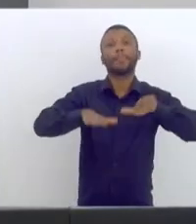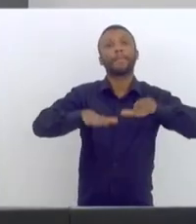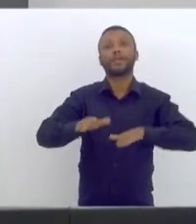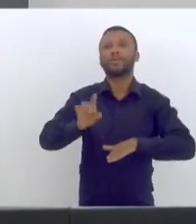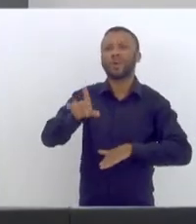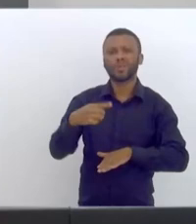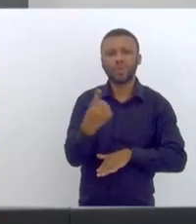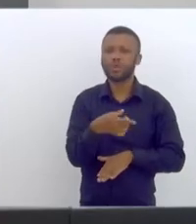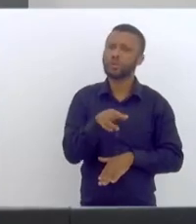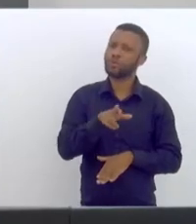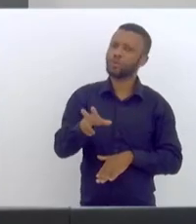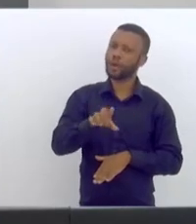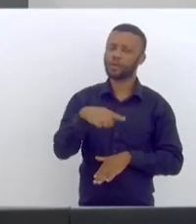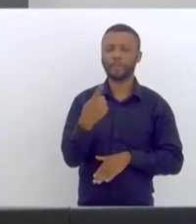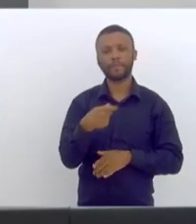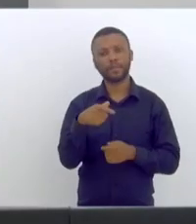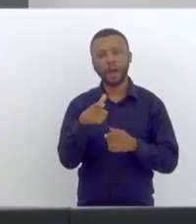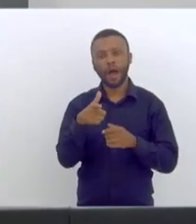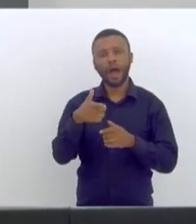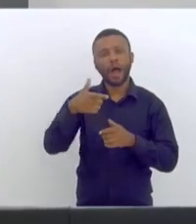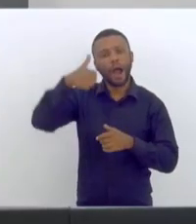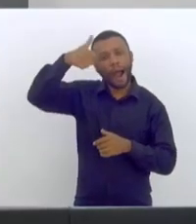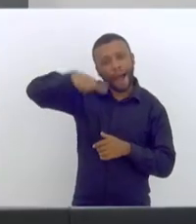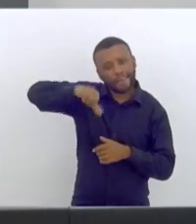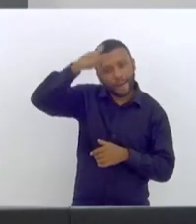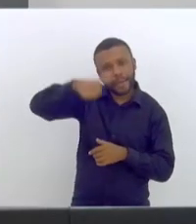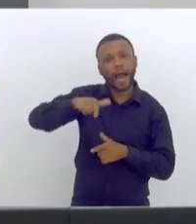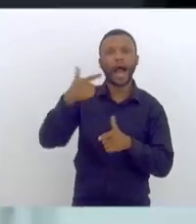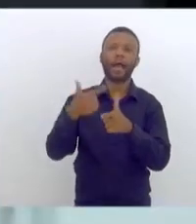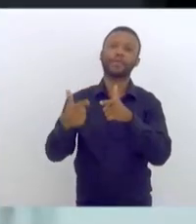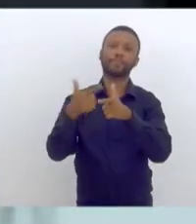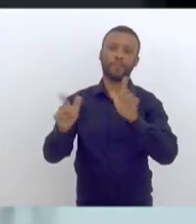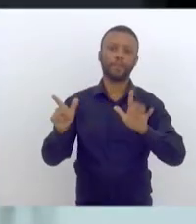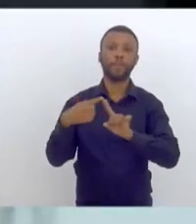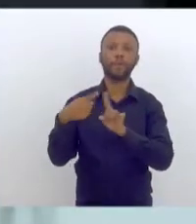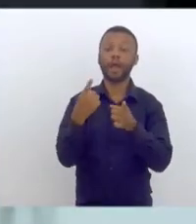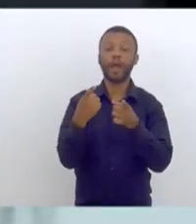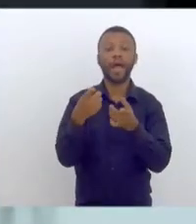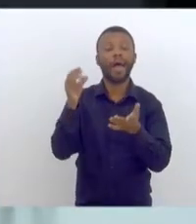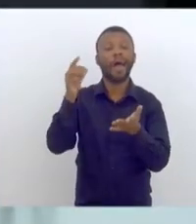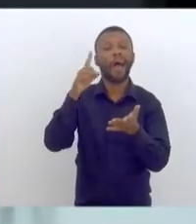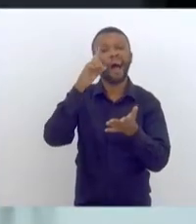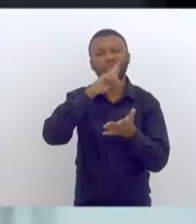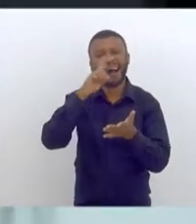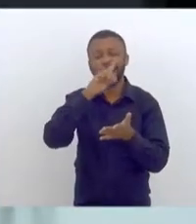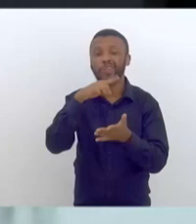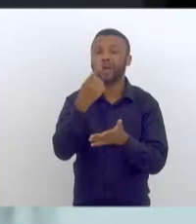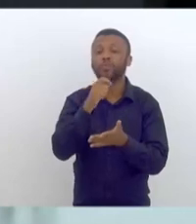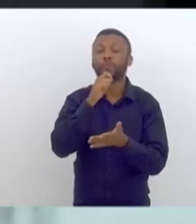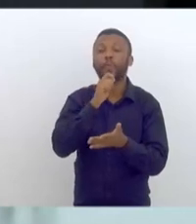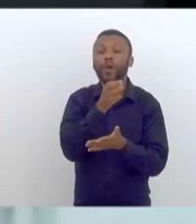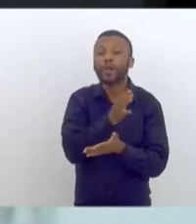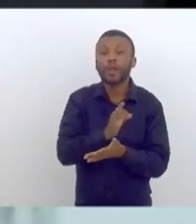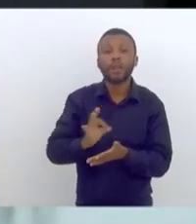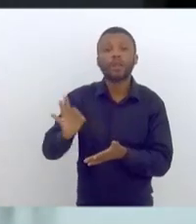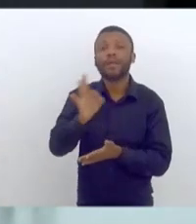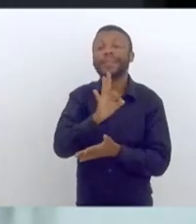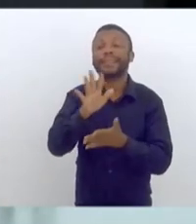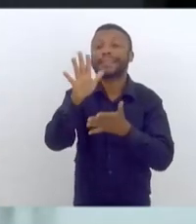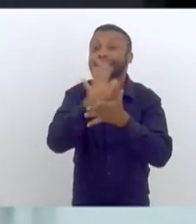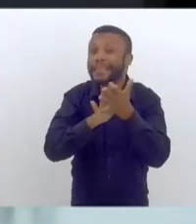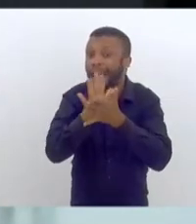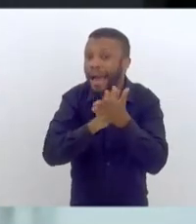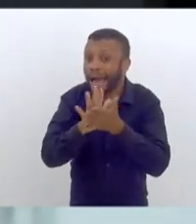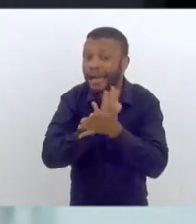mas eu acho que a gente tem que assinalar essa questão porque o déficit nosso é que a gente não monitora nada não